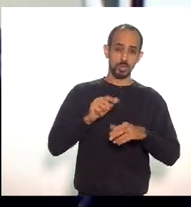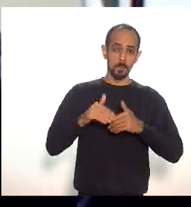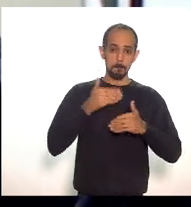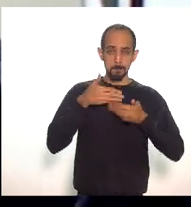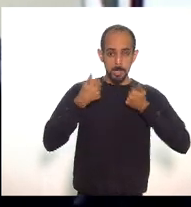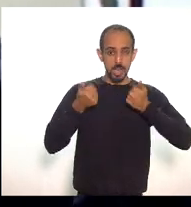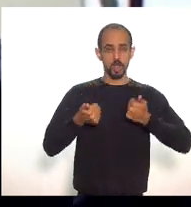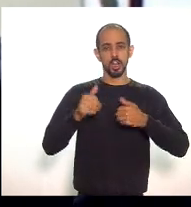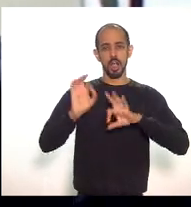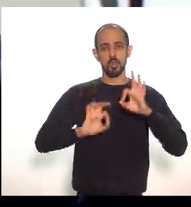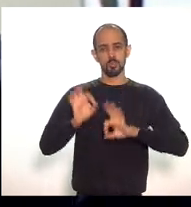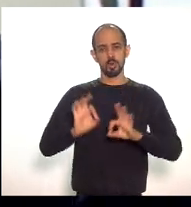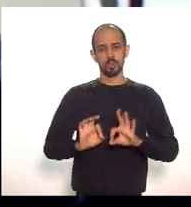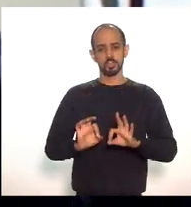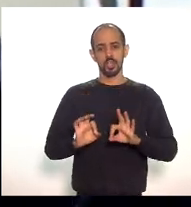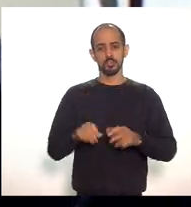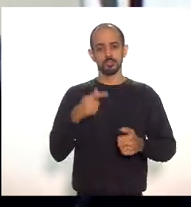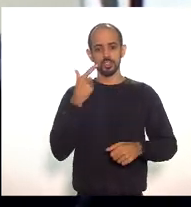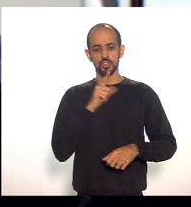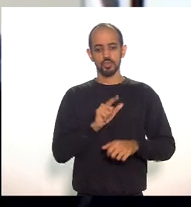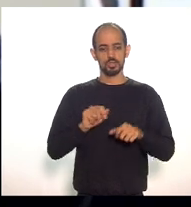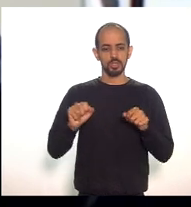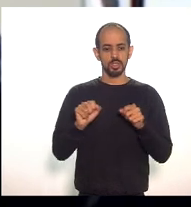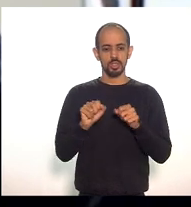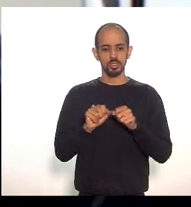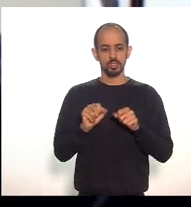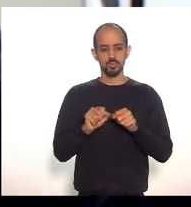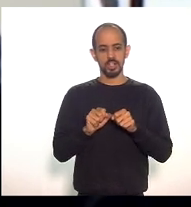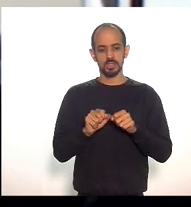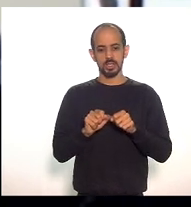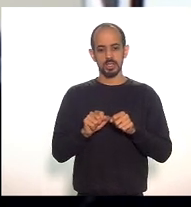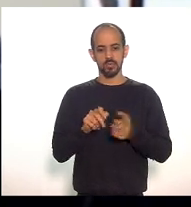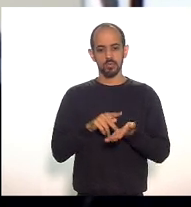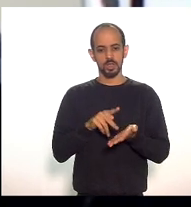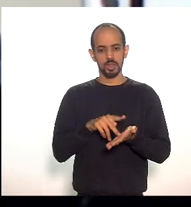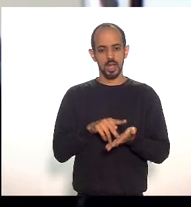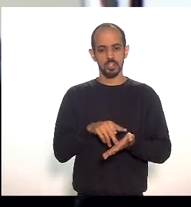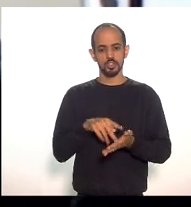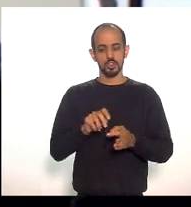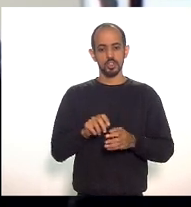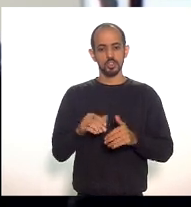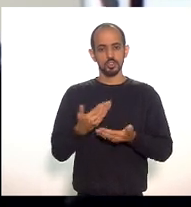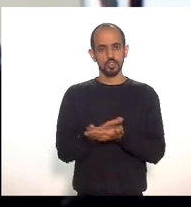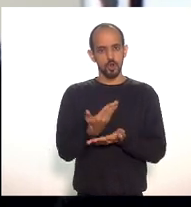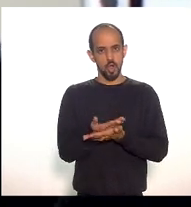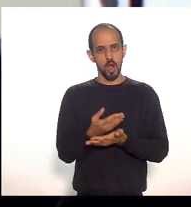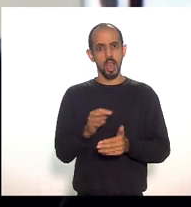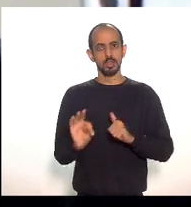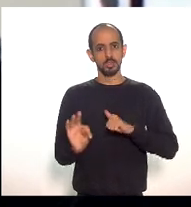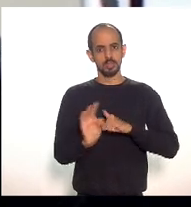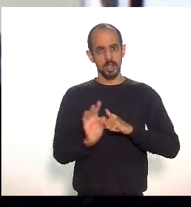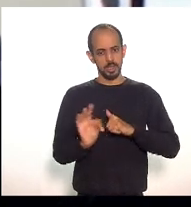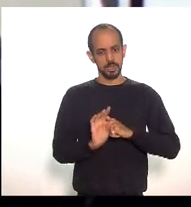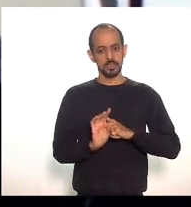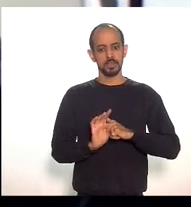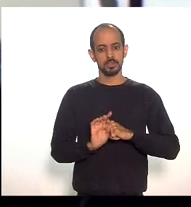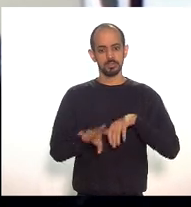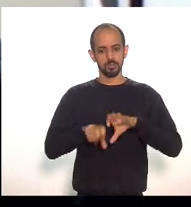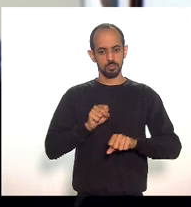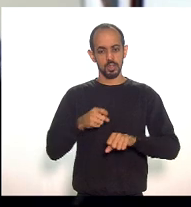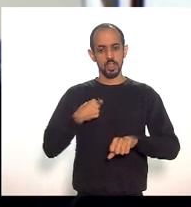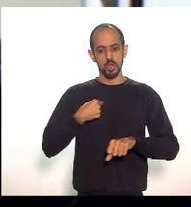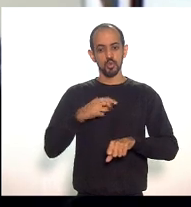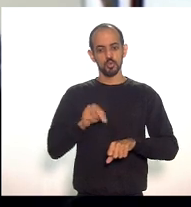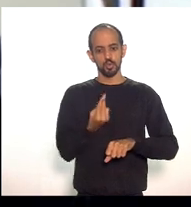sentido de que possam ser feito convênio com a rede de escolas técnicas do SUS e formam para o sistema único de saúde e os um